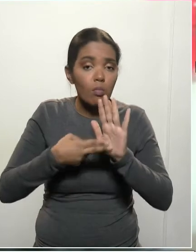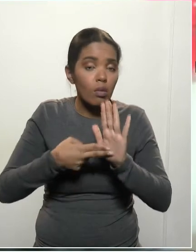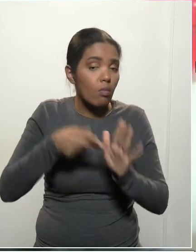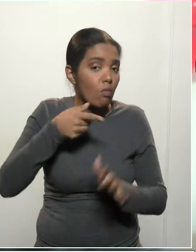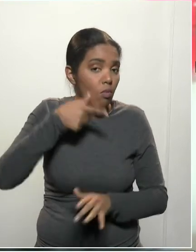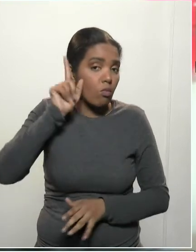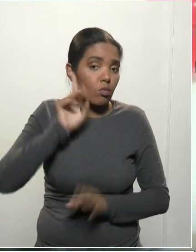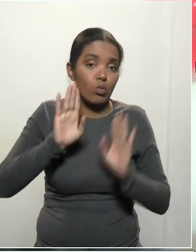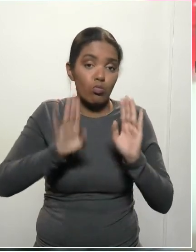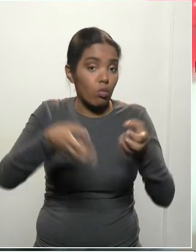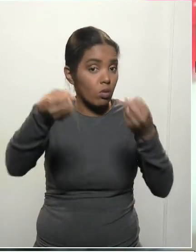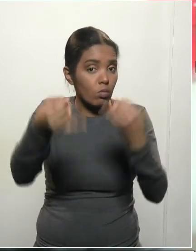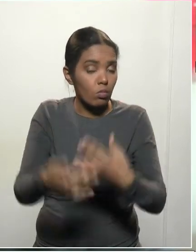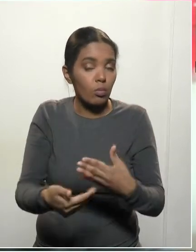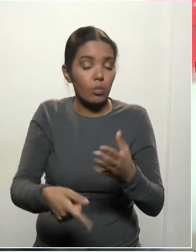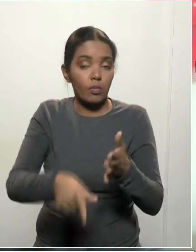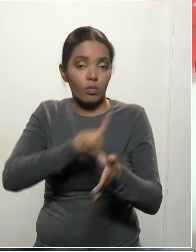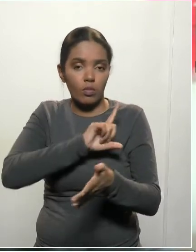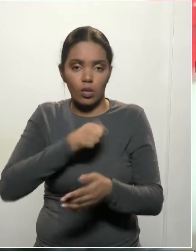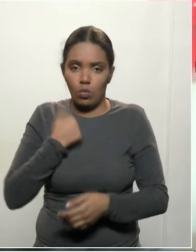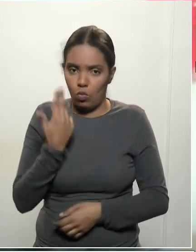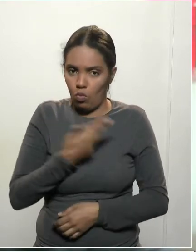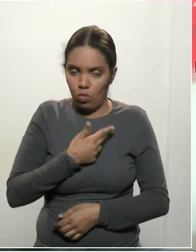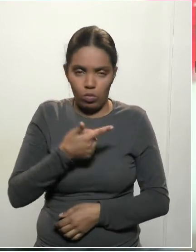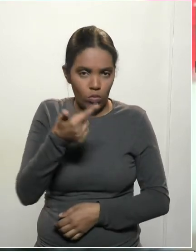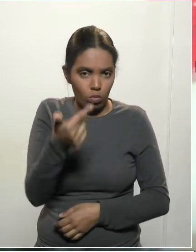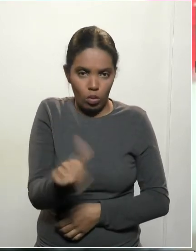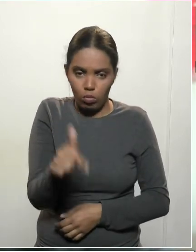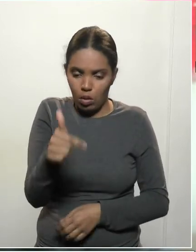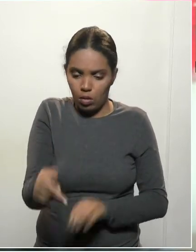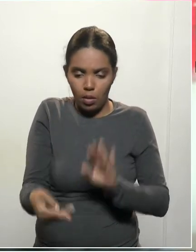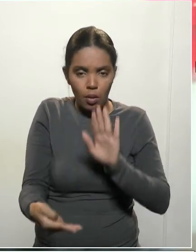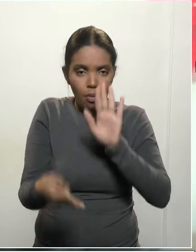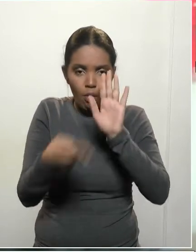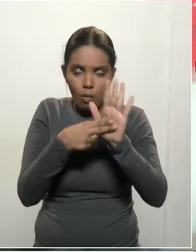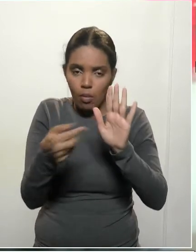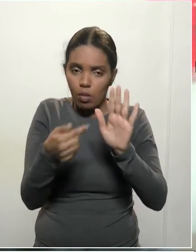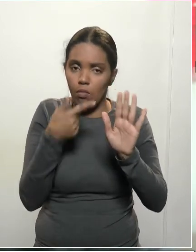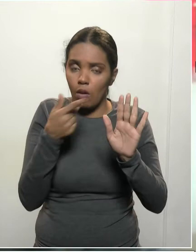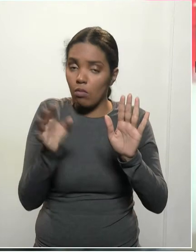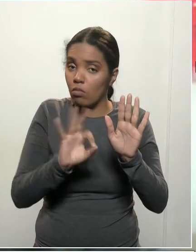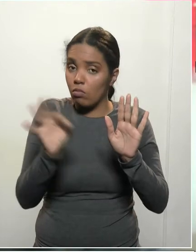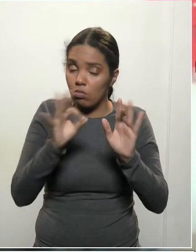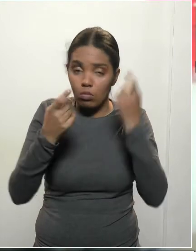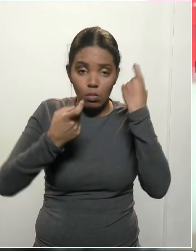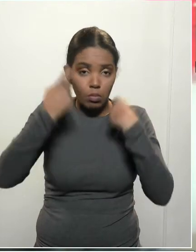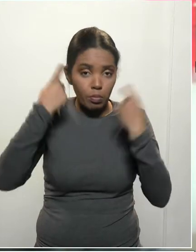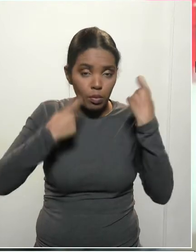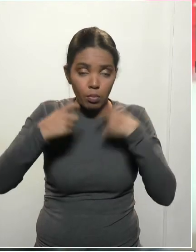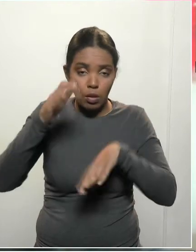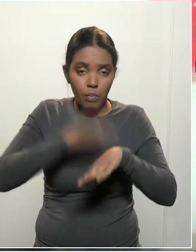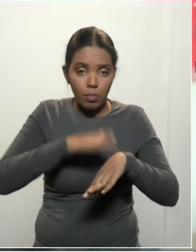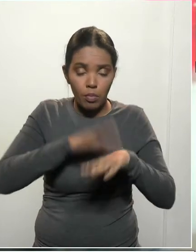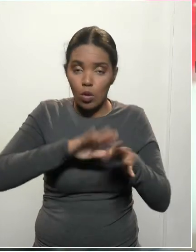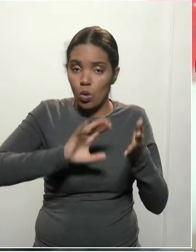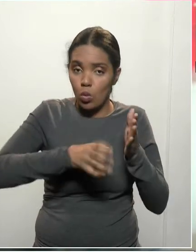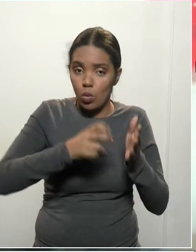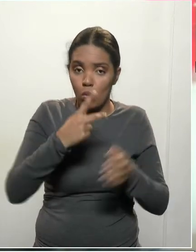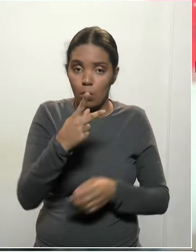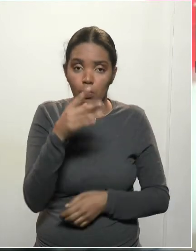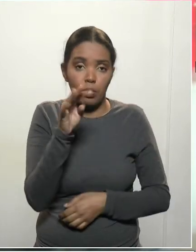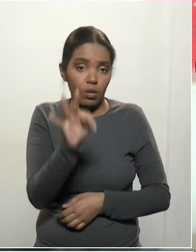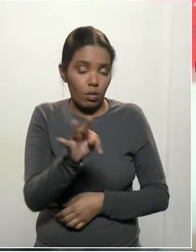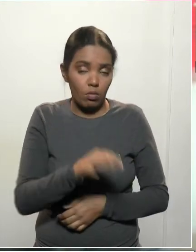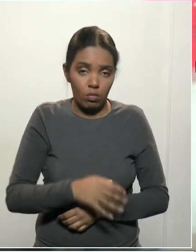nós não temos, pelo menos as emendas que estão apresentadas, não estão contempladas as preocupações que na bancada do Partido dos Trabalhadores apresentou,